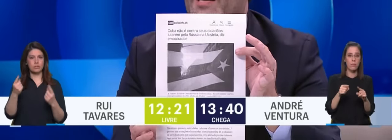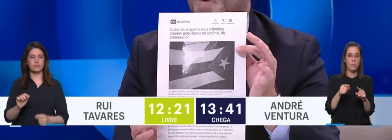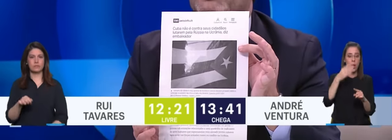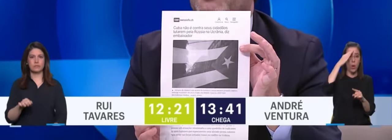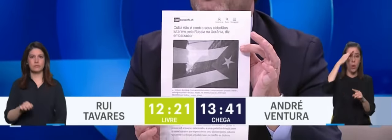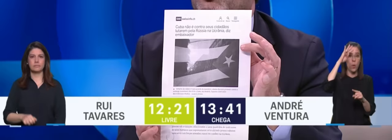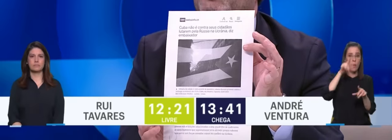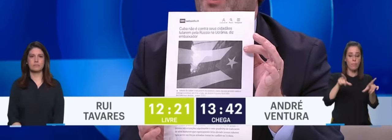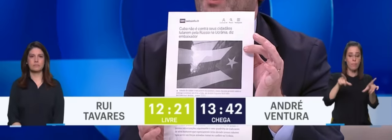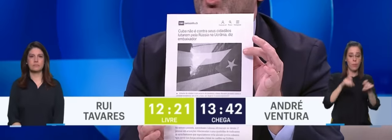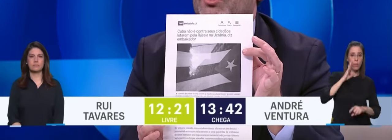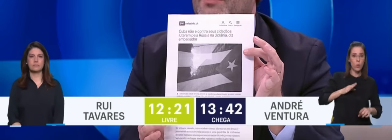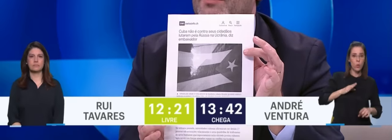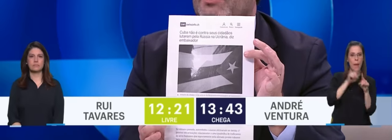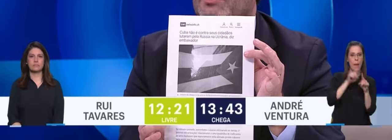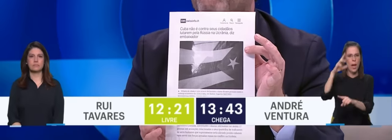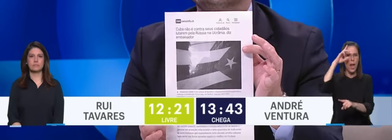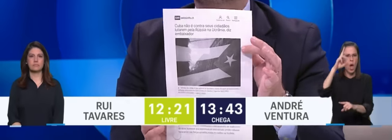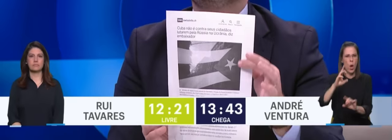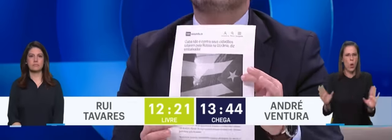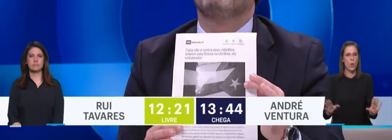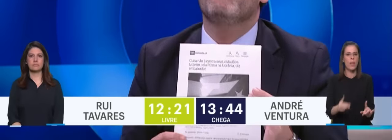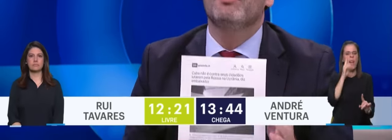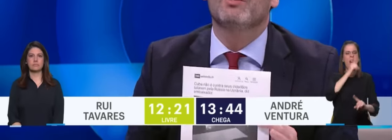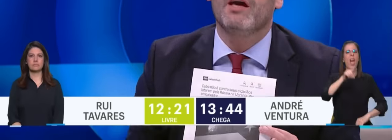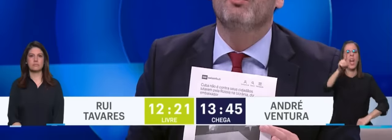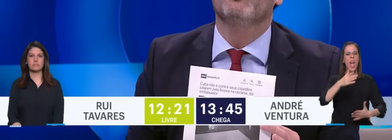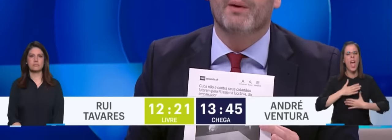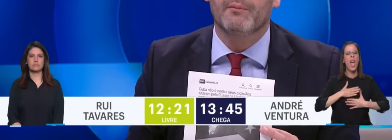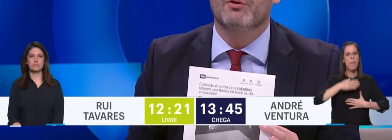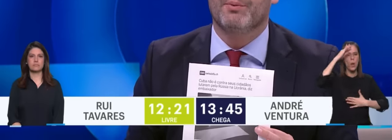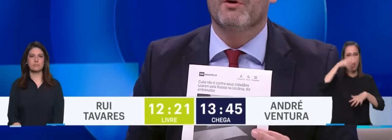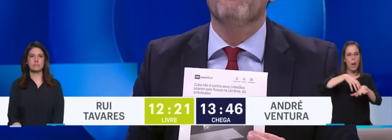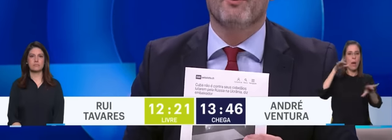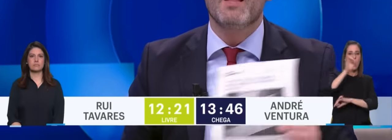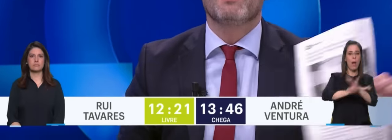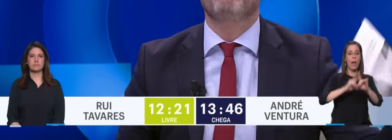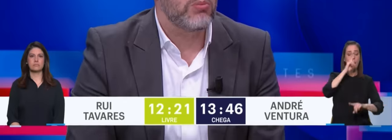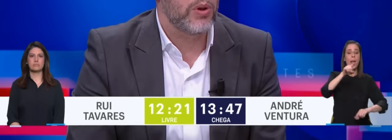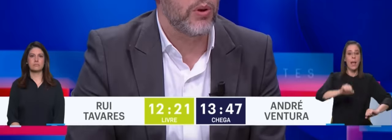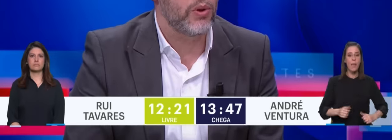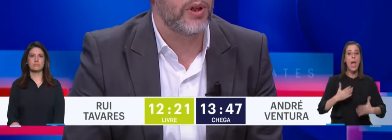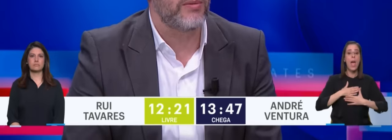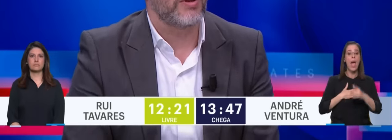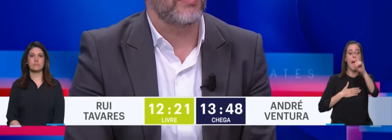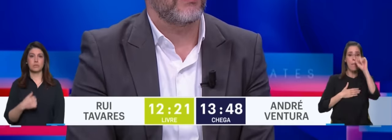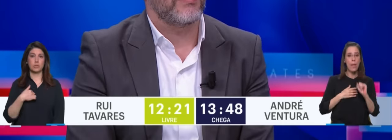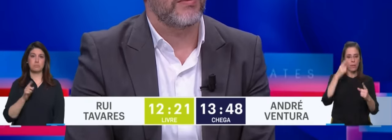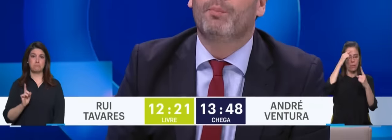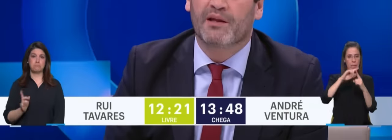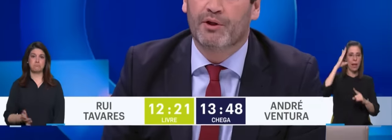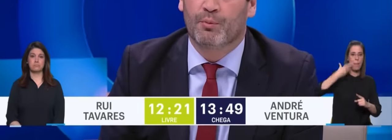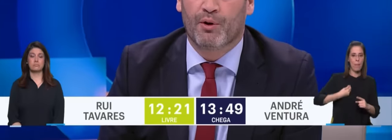Cuba está a recrutar soldados para a Rússia Rui tavar quem é foi amigo em Cuba no Parlamento europeu quem foi quem foi amigo da missão